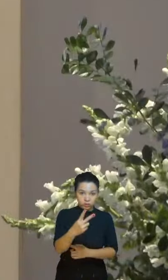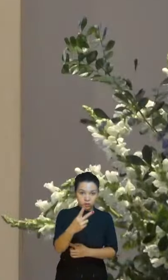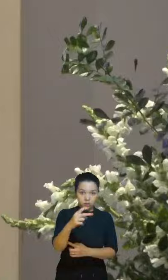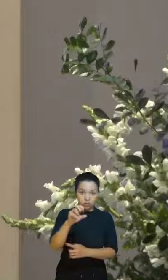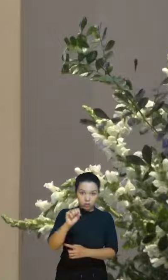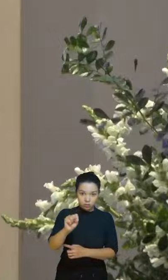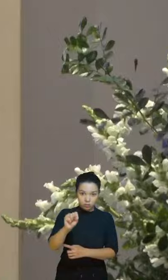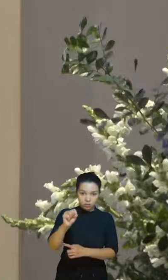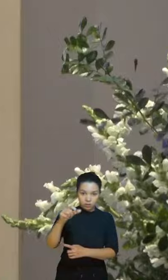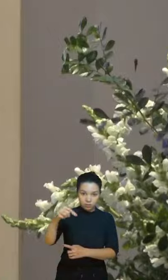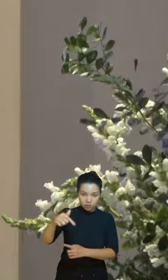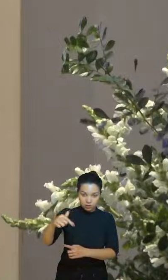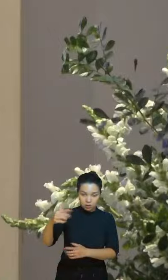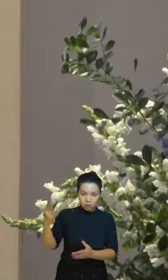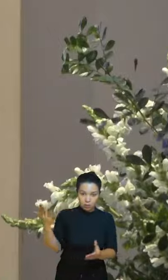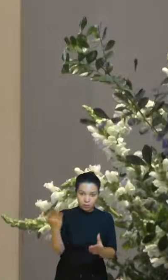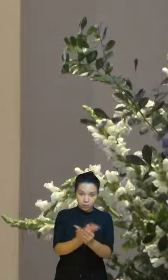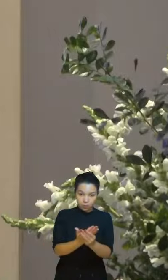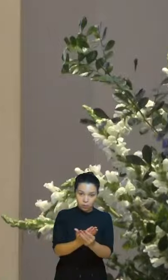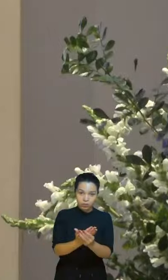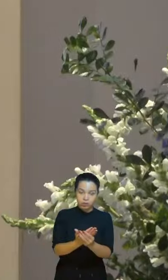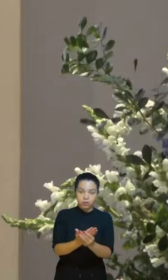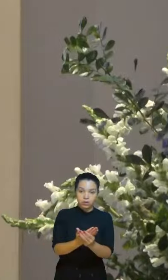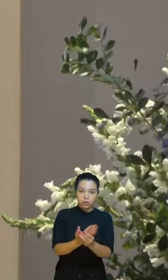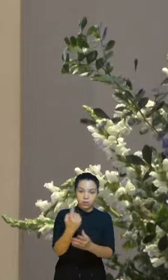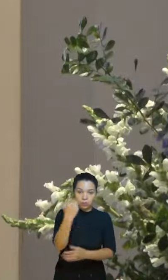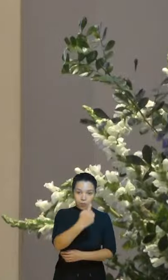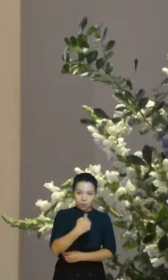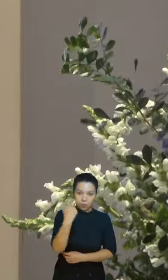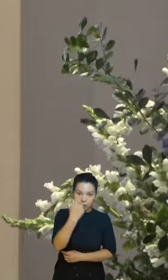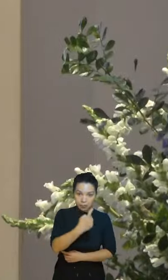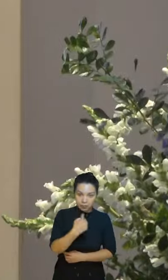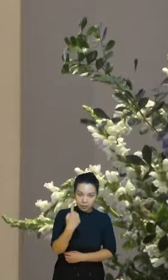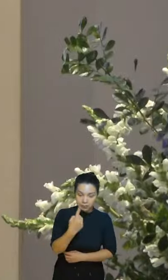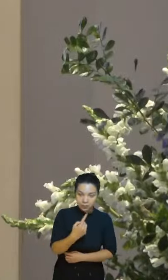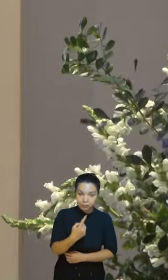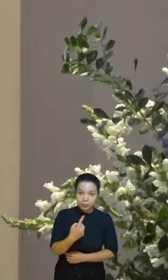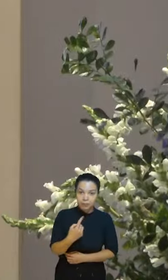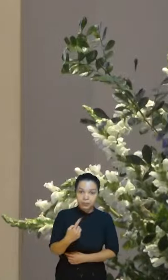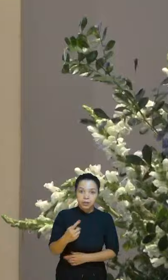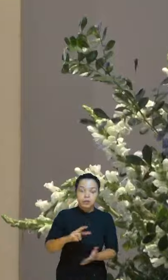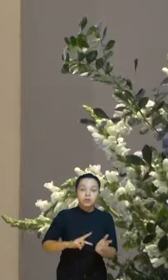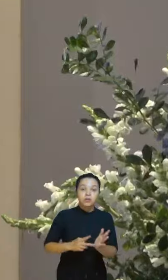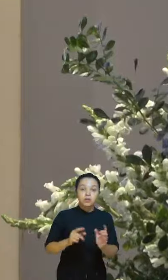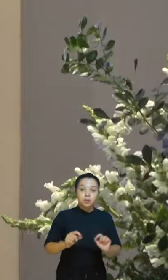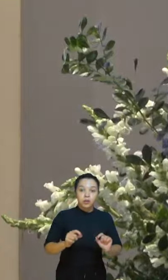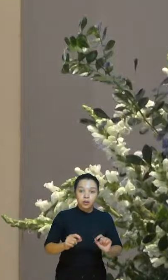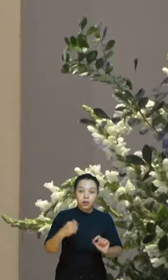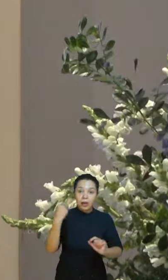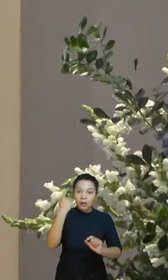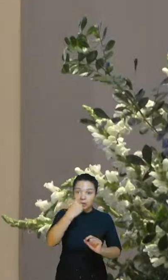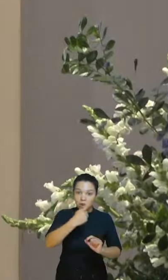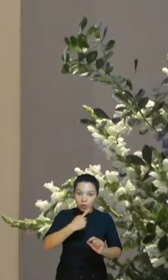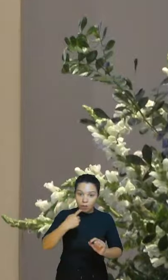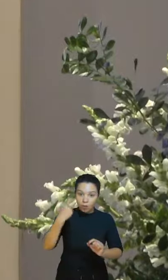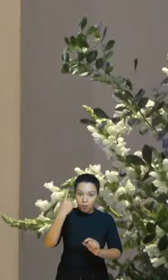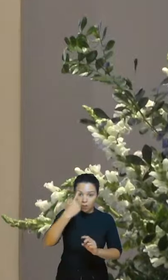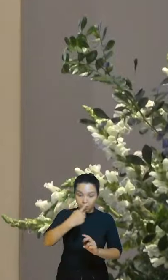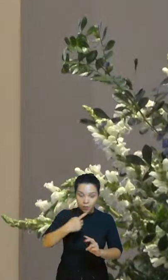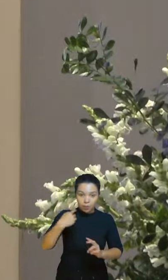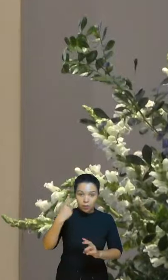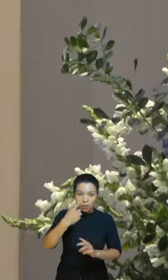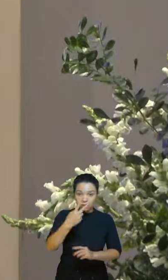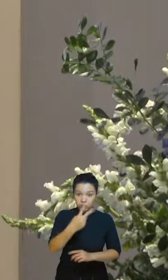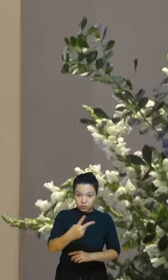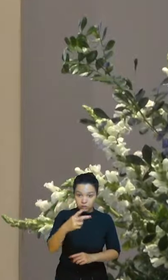287 processos por hora ou seja a cada hora que passa 287